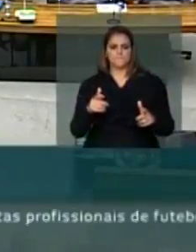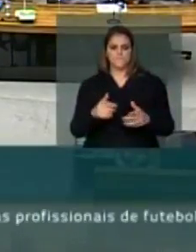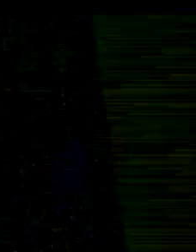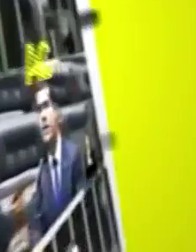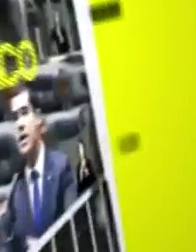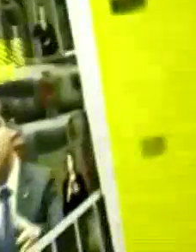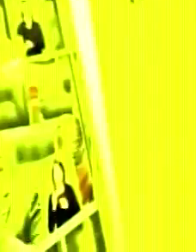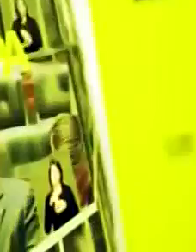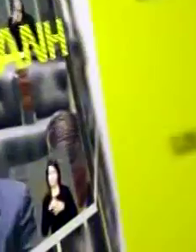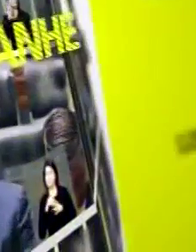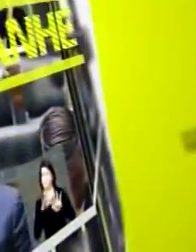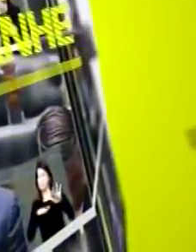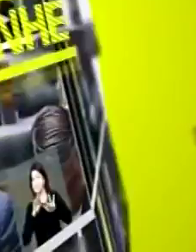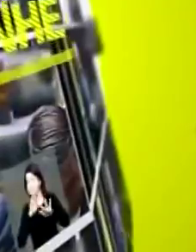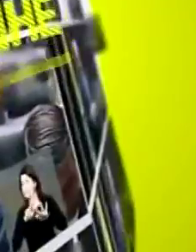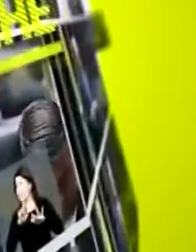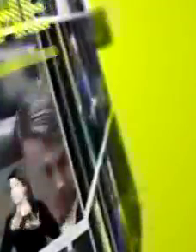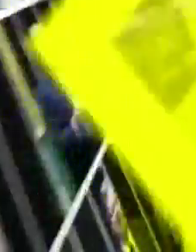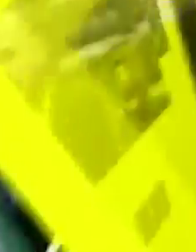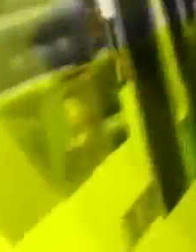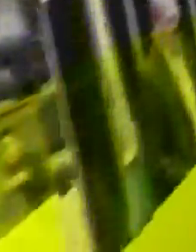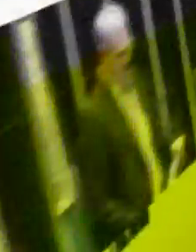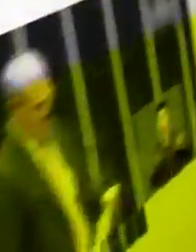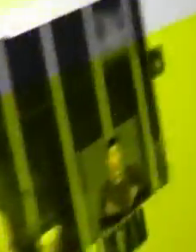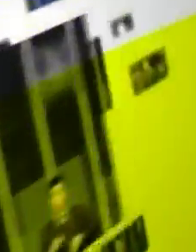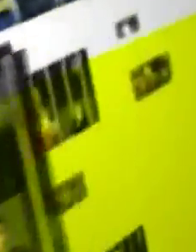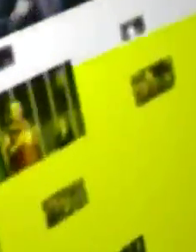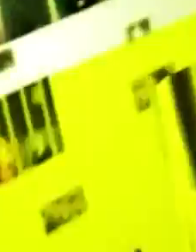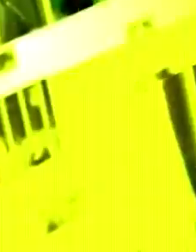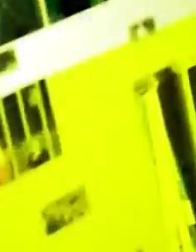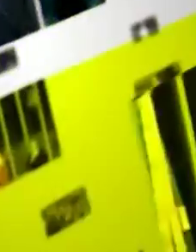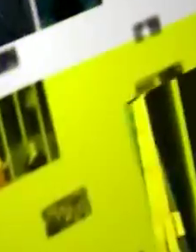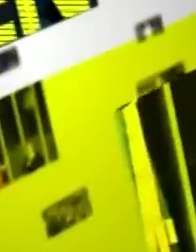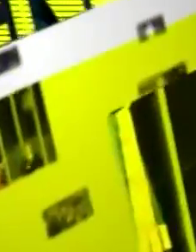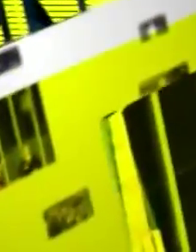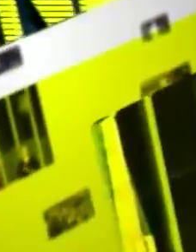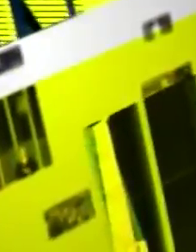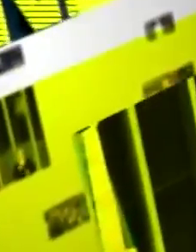brasileiras. Que não que sejam menos importantes.